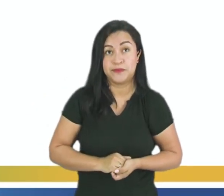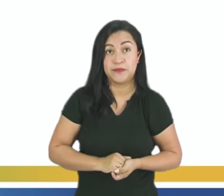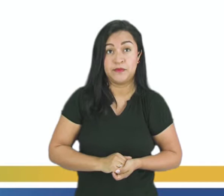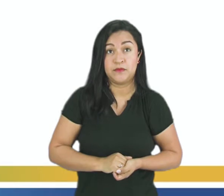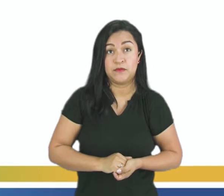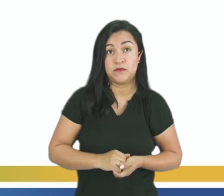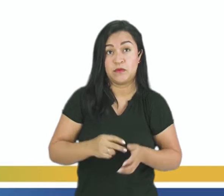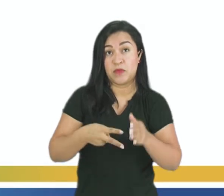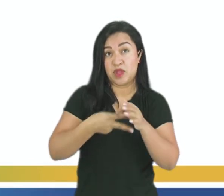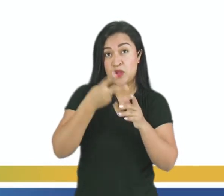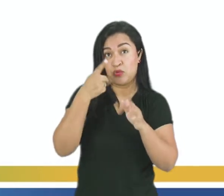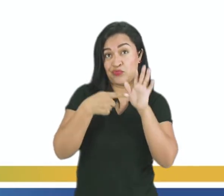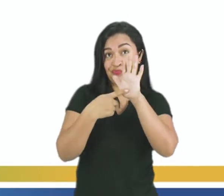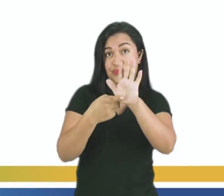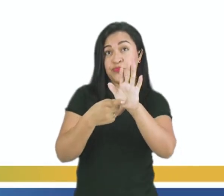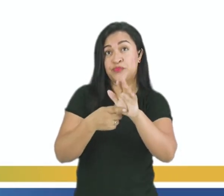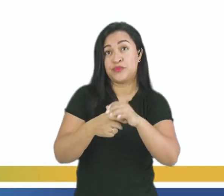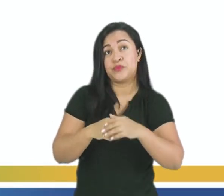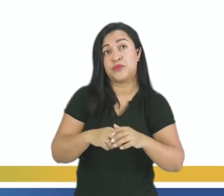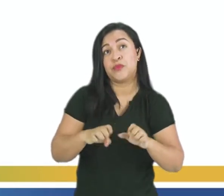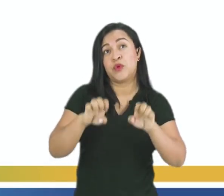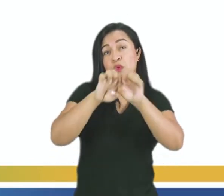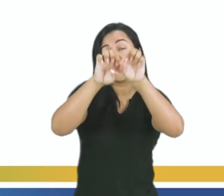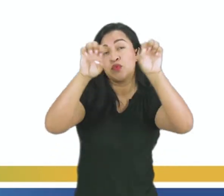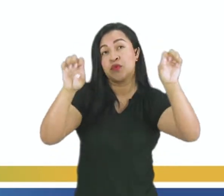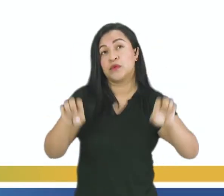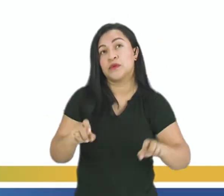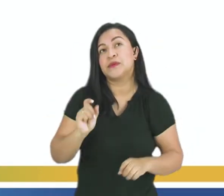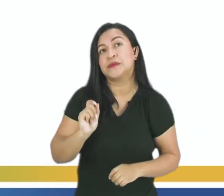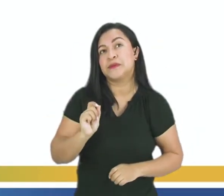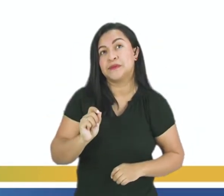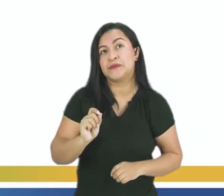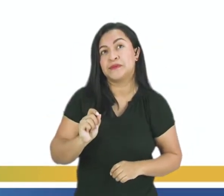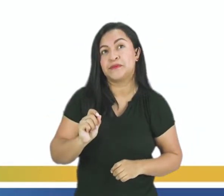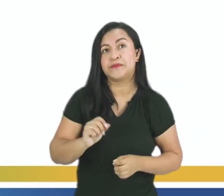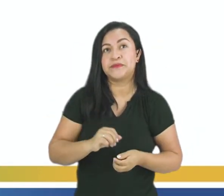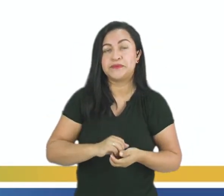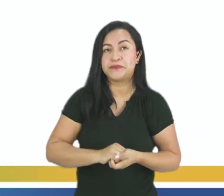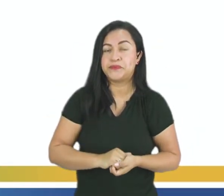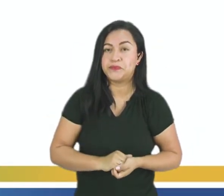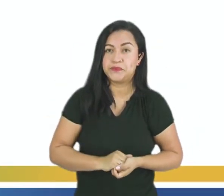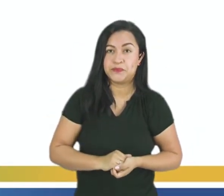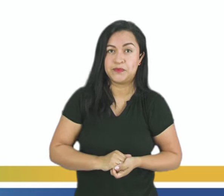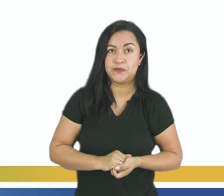duas equações apresentadas geram o seguinte sistema.